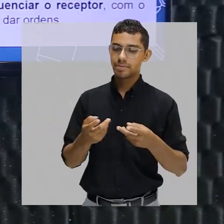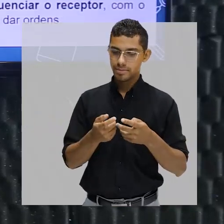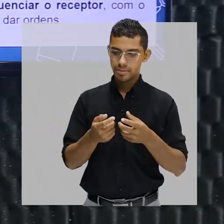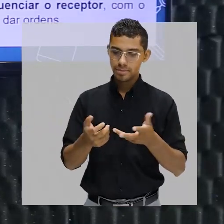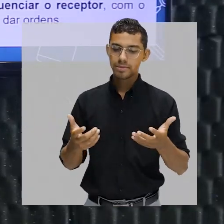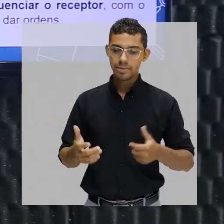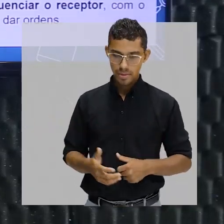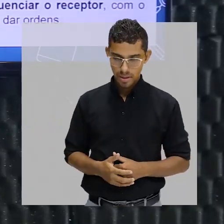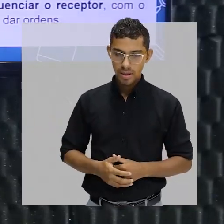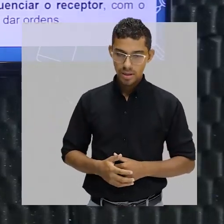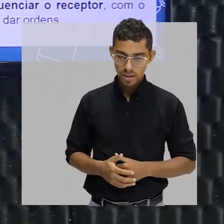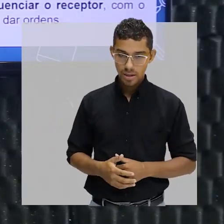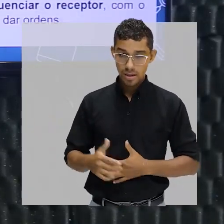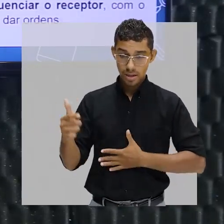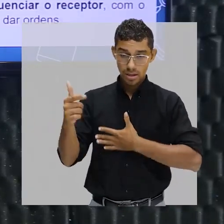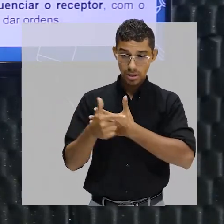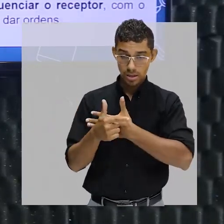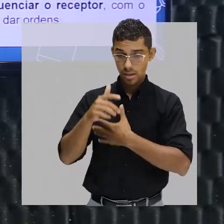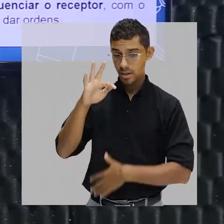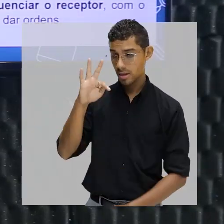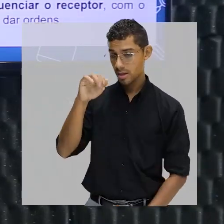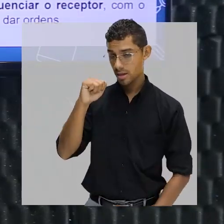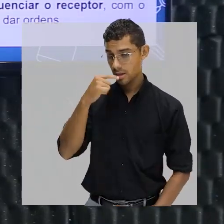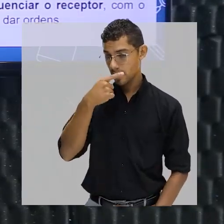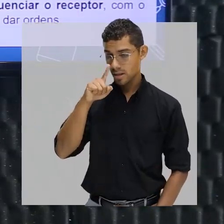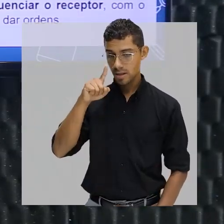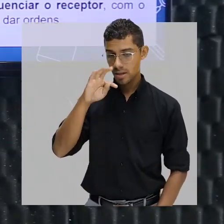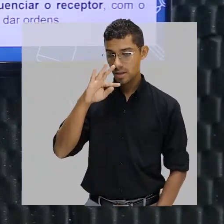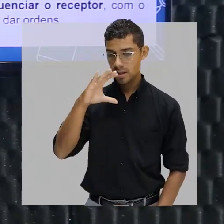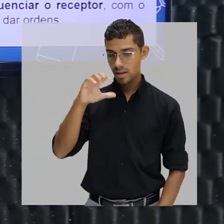função fática é esta que se